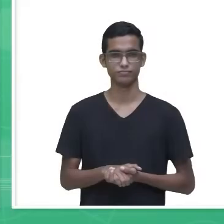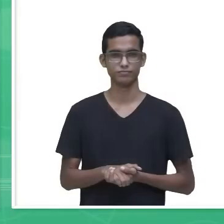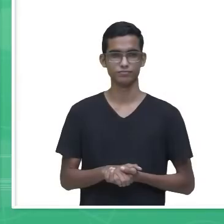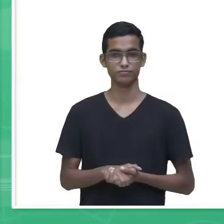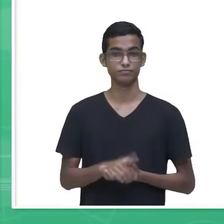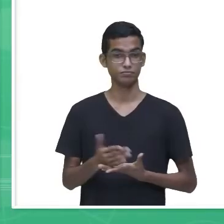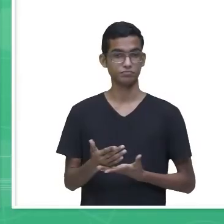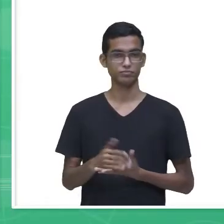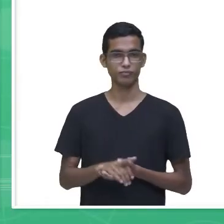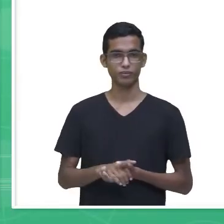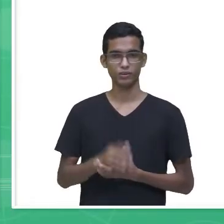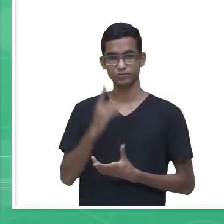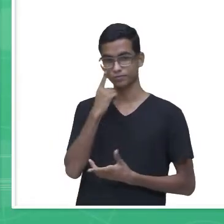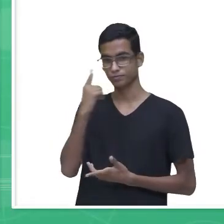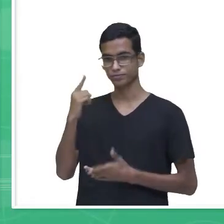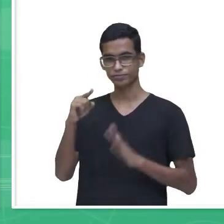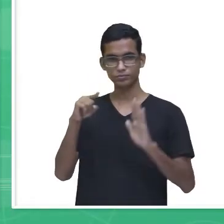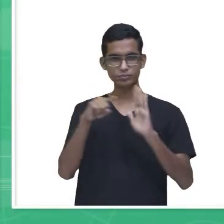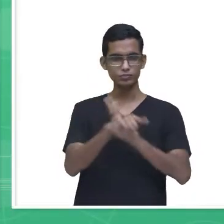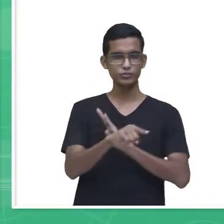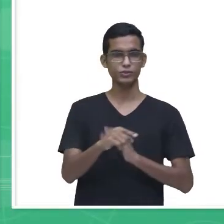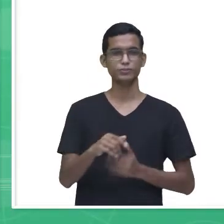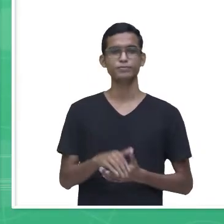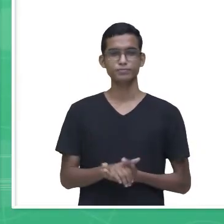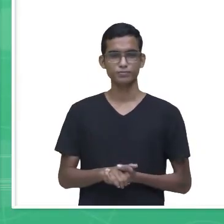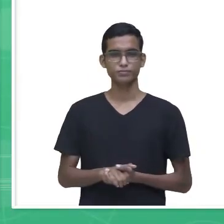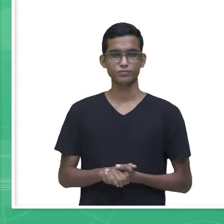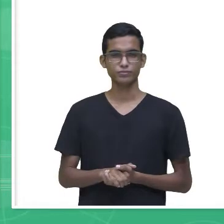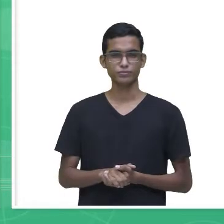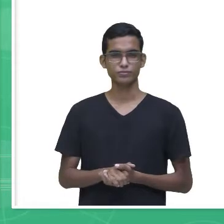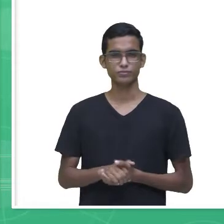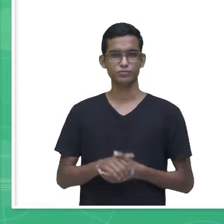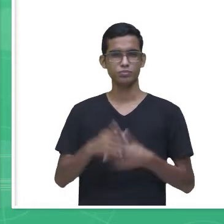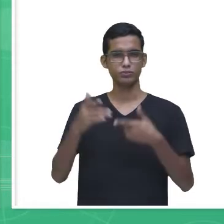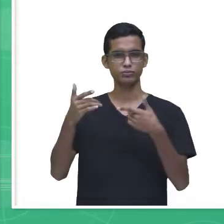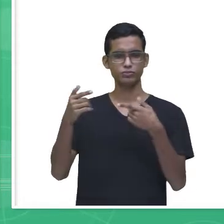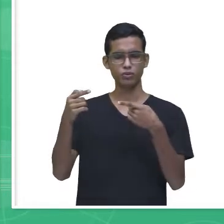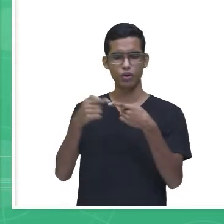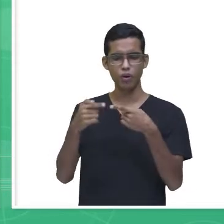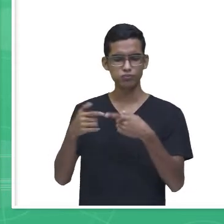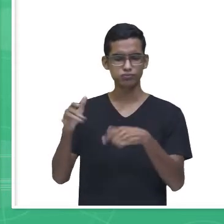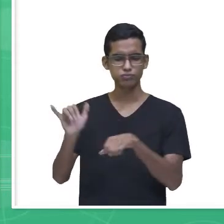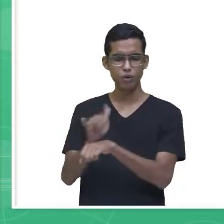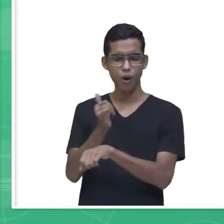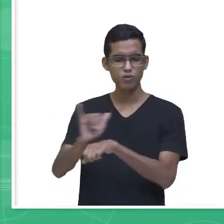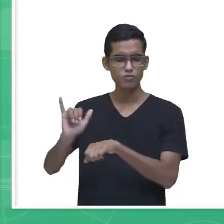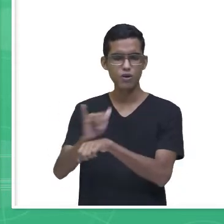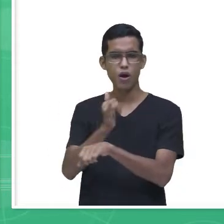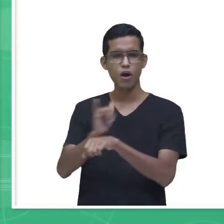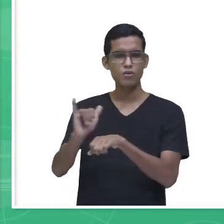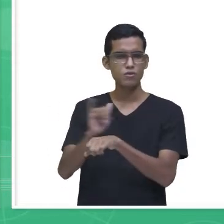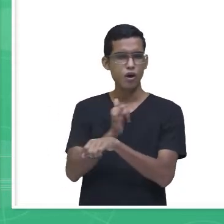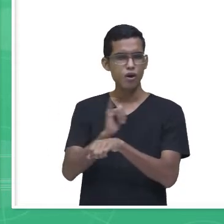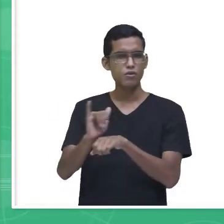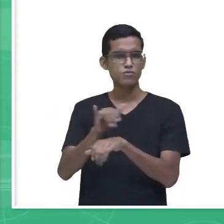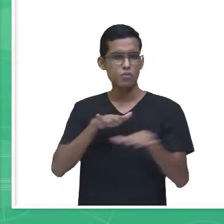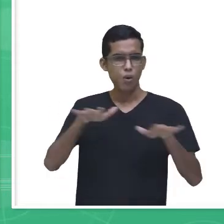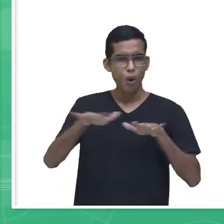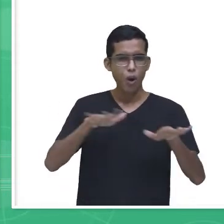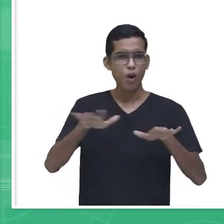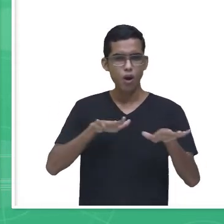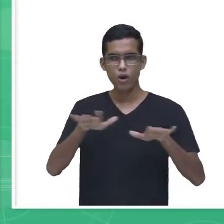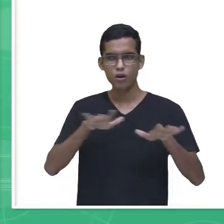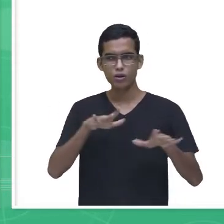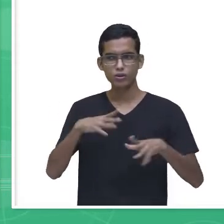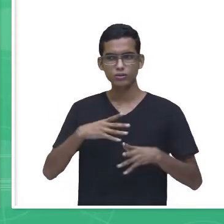Então tá aí, ó, CMEAN 2021, combinação de técnicas de movimentos, terapia respiratória, terapia